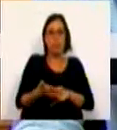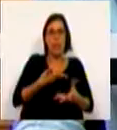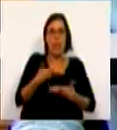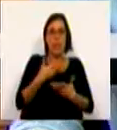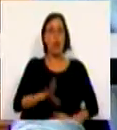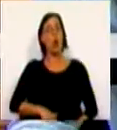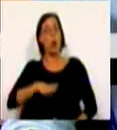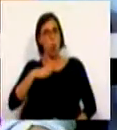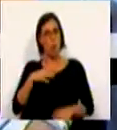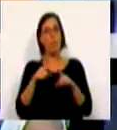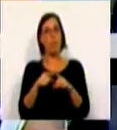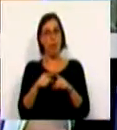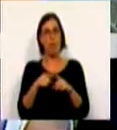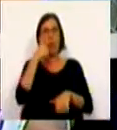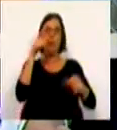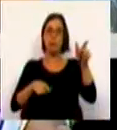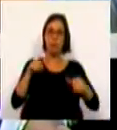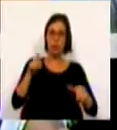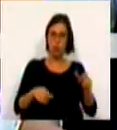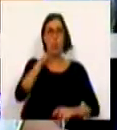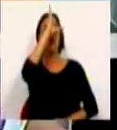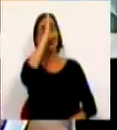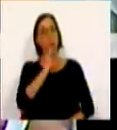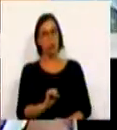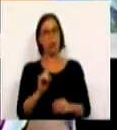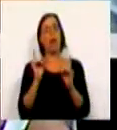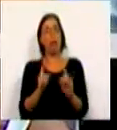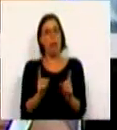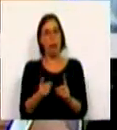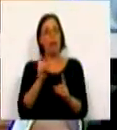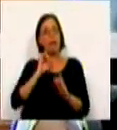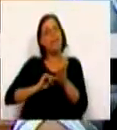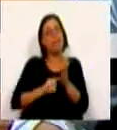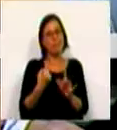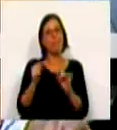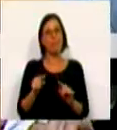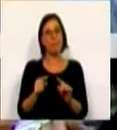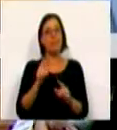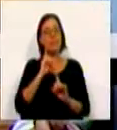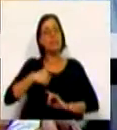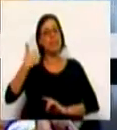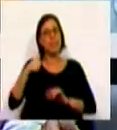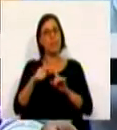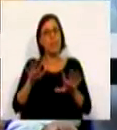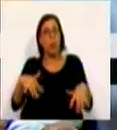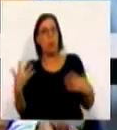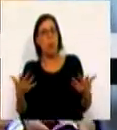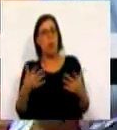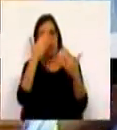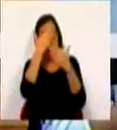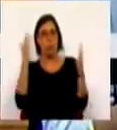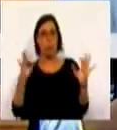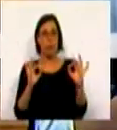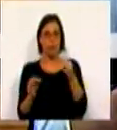de confiança entre os cidadãos e o Estado, que é sempre indispensável e um bem precioso em qualquer